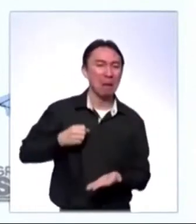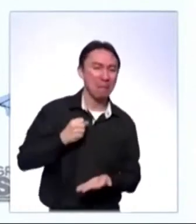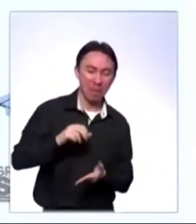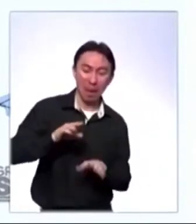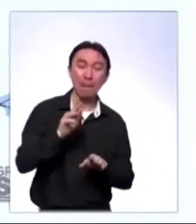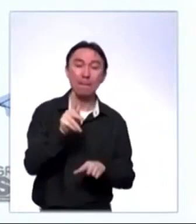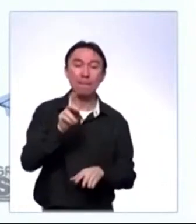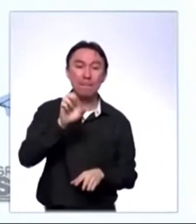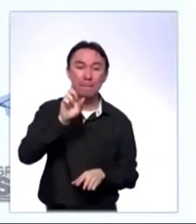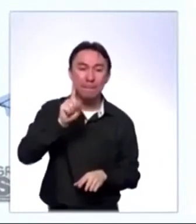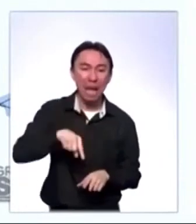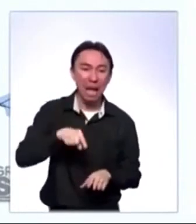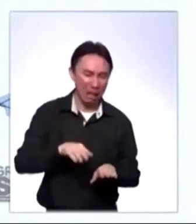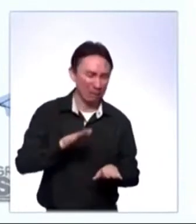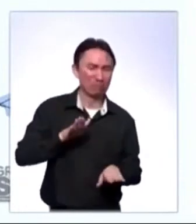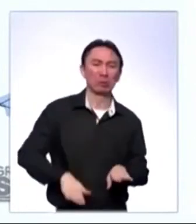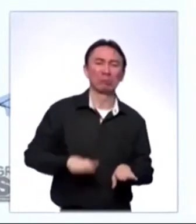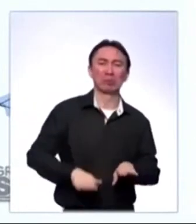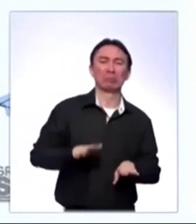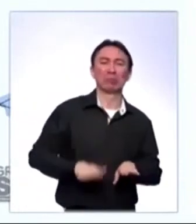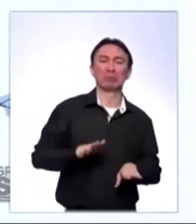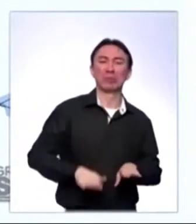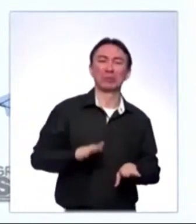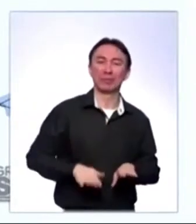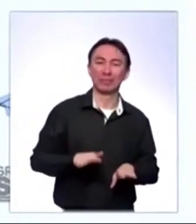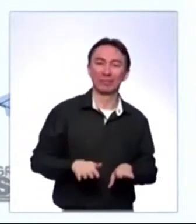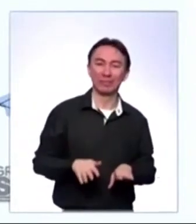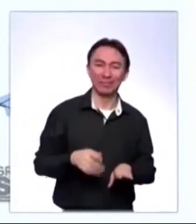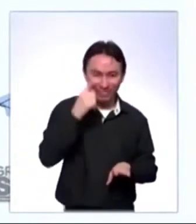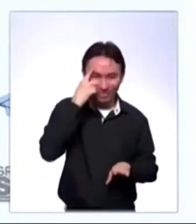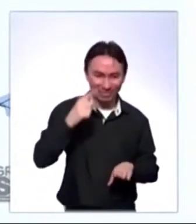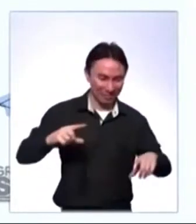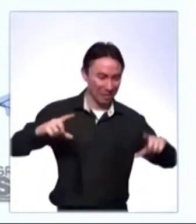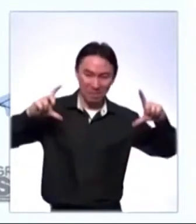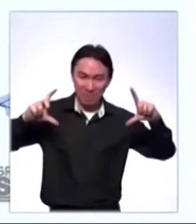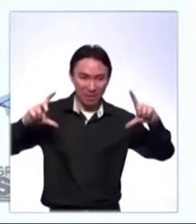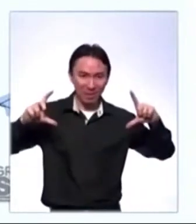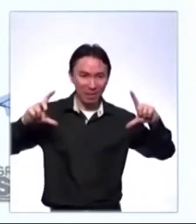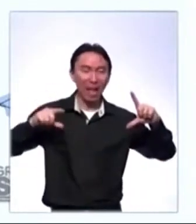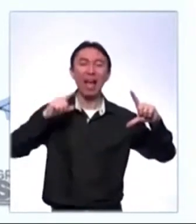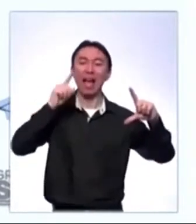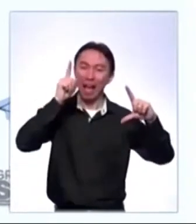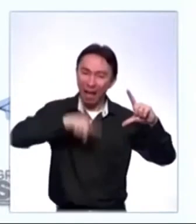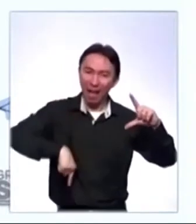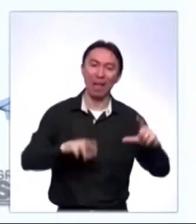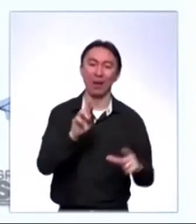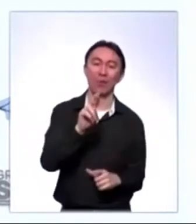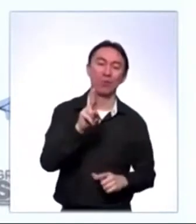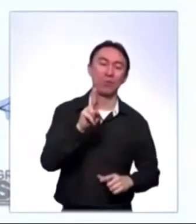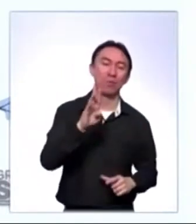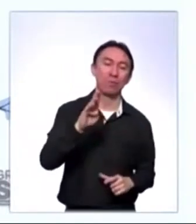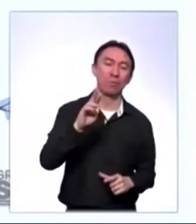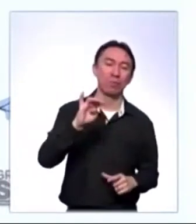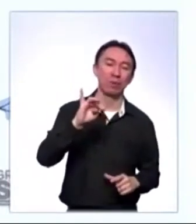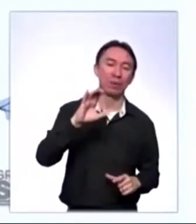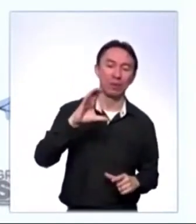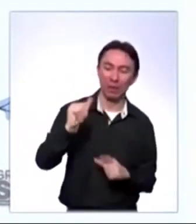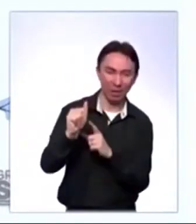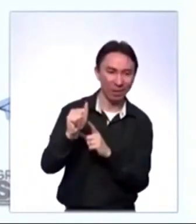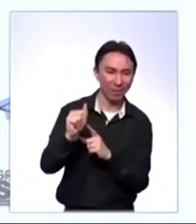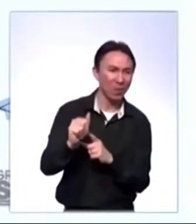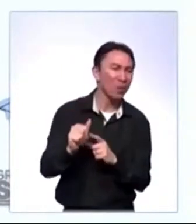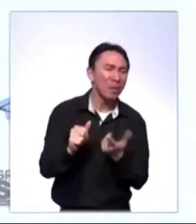em itálico e ainda está, tá certo? Entre parênteses. São as famosas rubricas. Para que